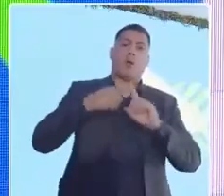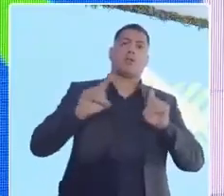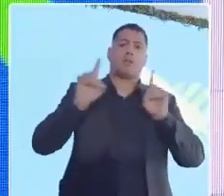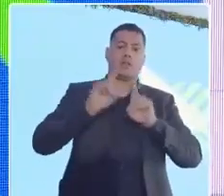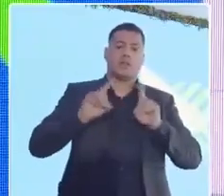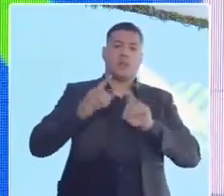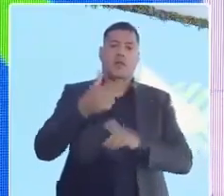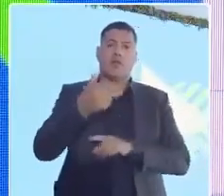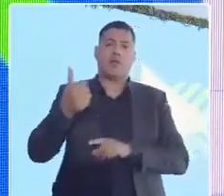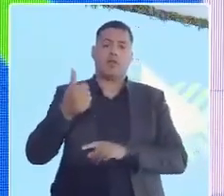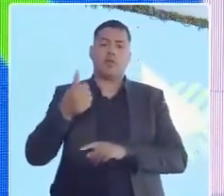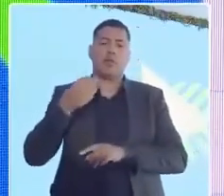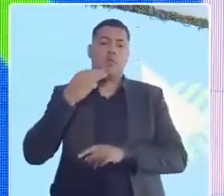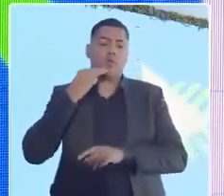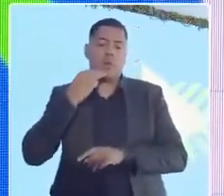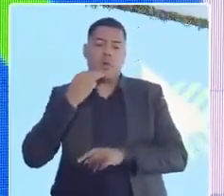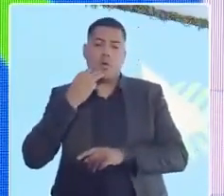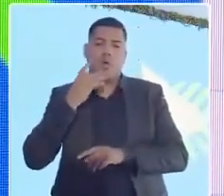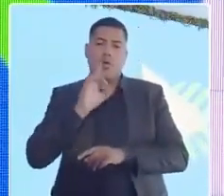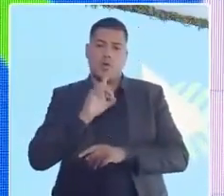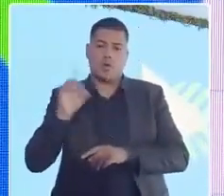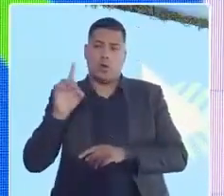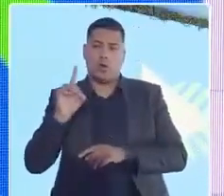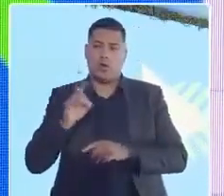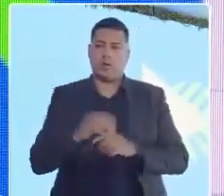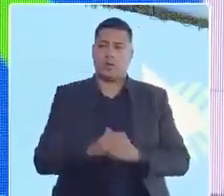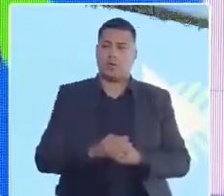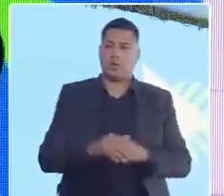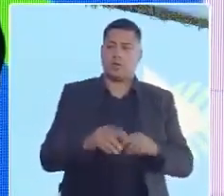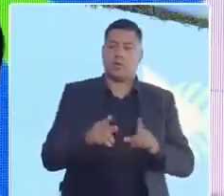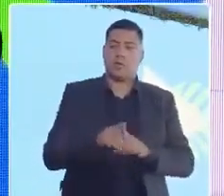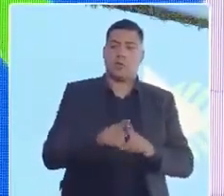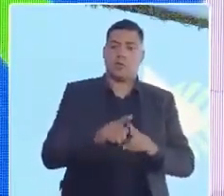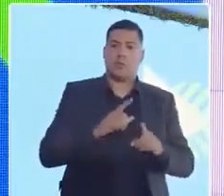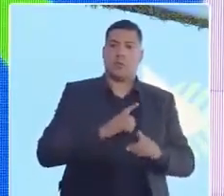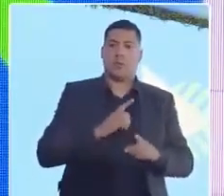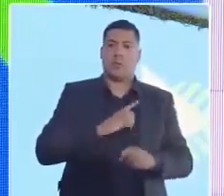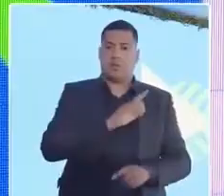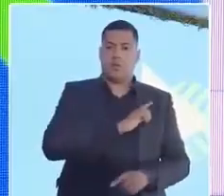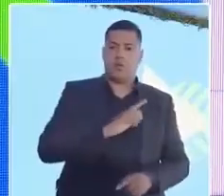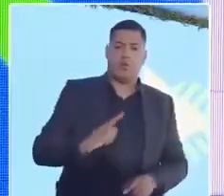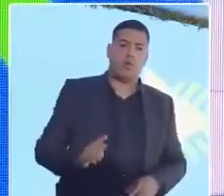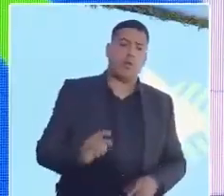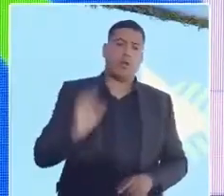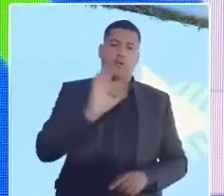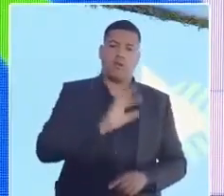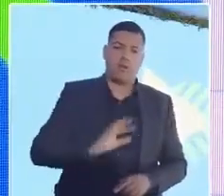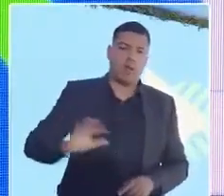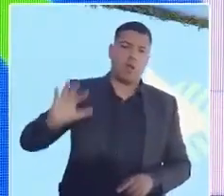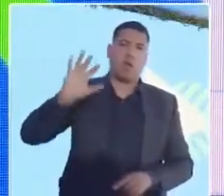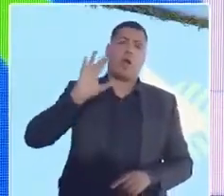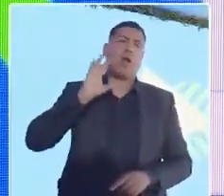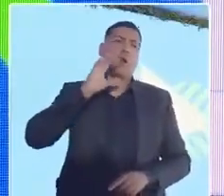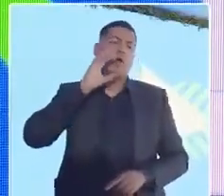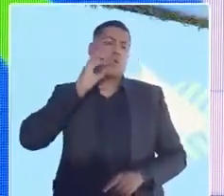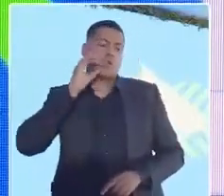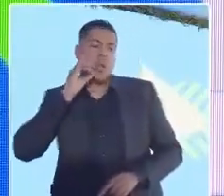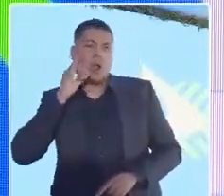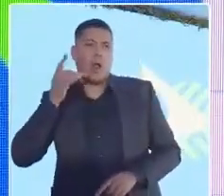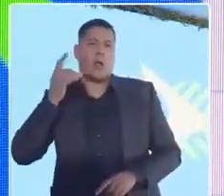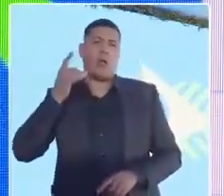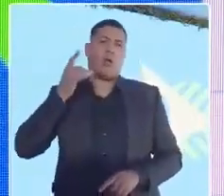usado temos operações federais governo no governo federal no estado de ce São Paulo Lagoas